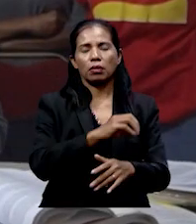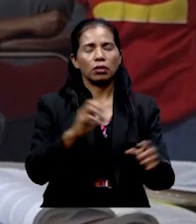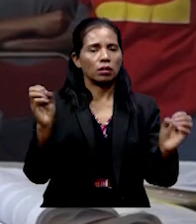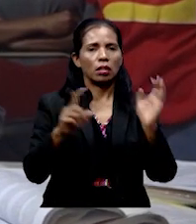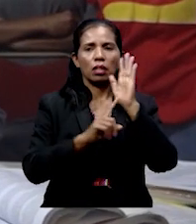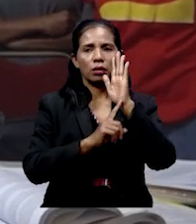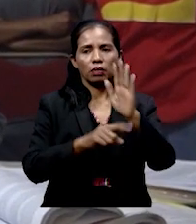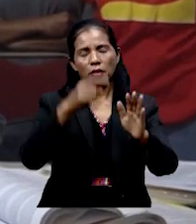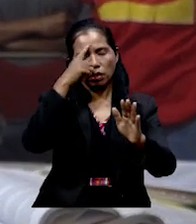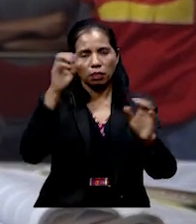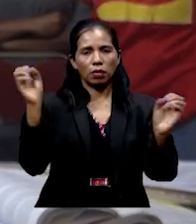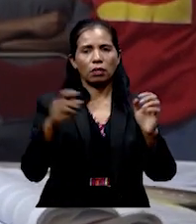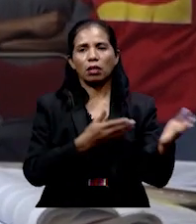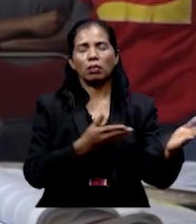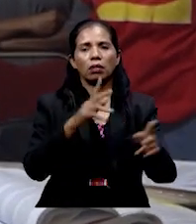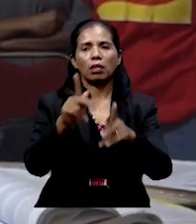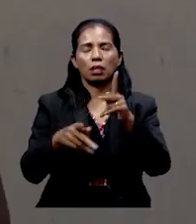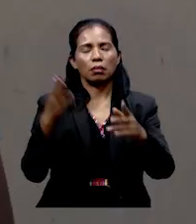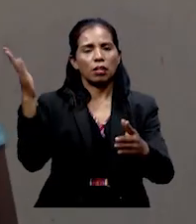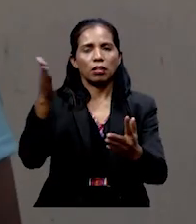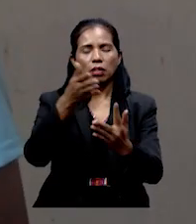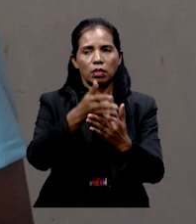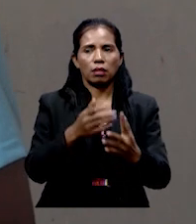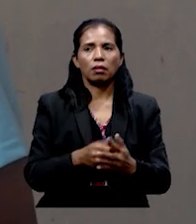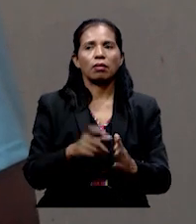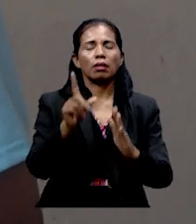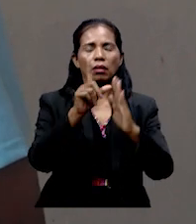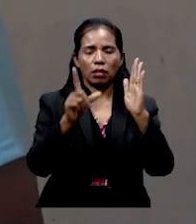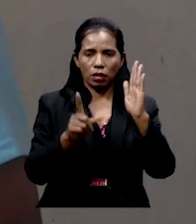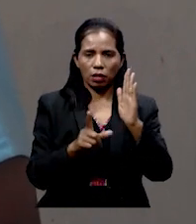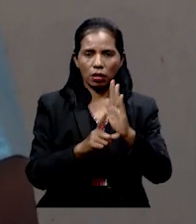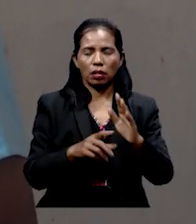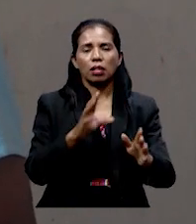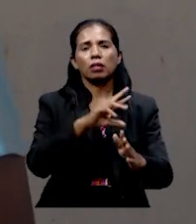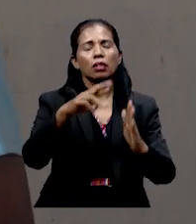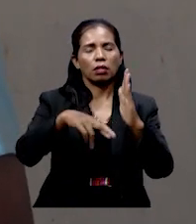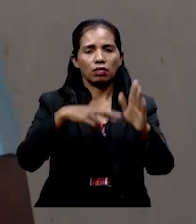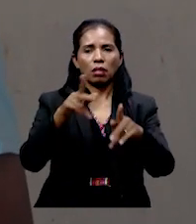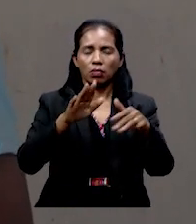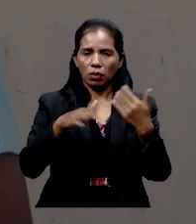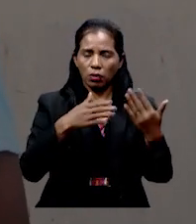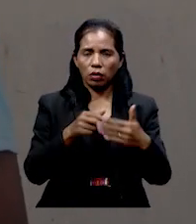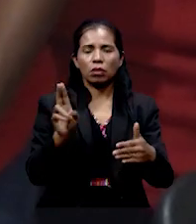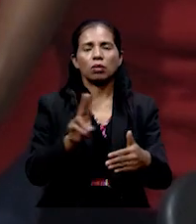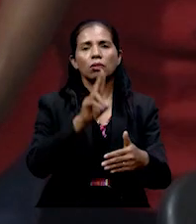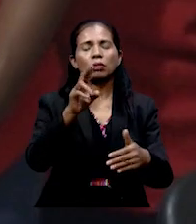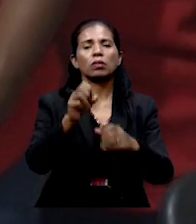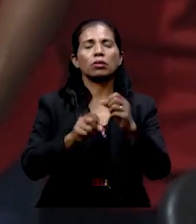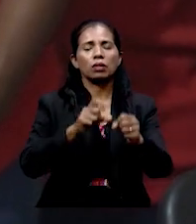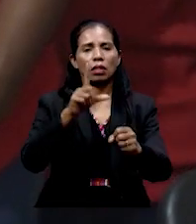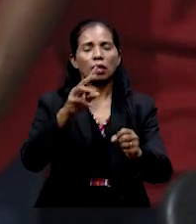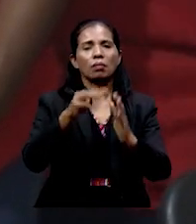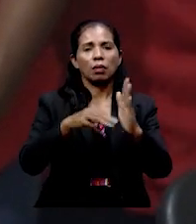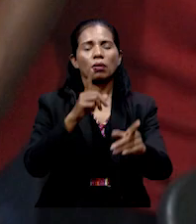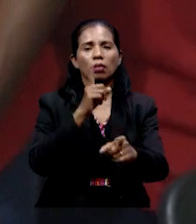queisa tamba la coi hatama ema ia tahularan. Lei cibernética ne atu regula cidadão sira usa social media